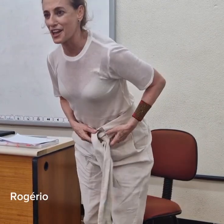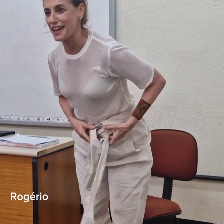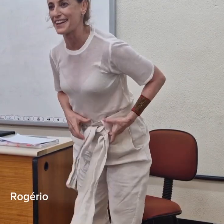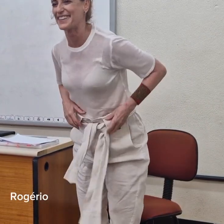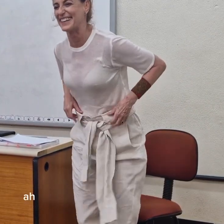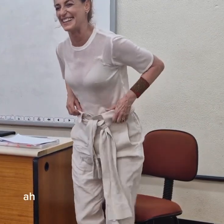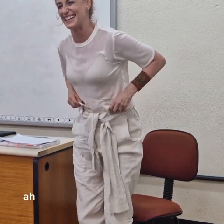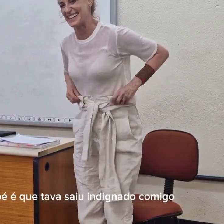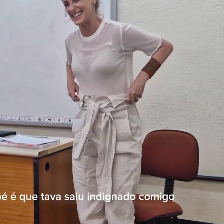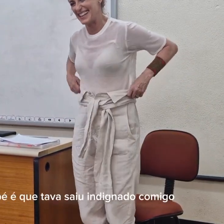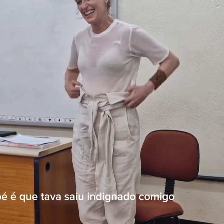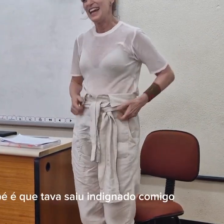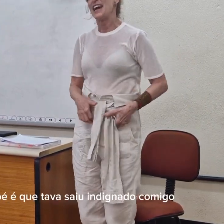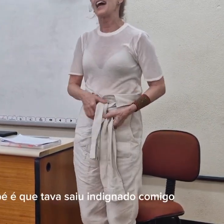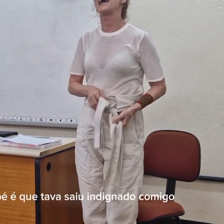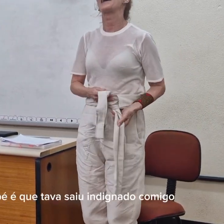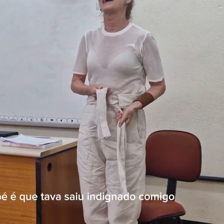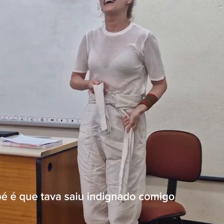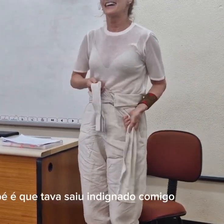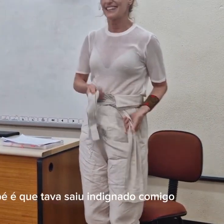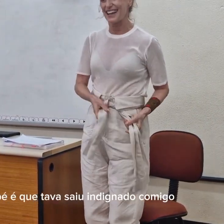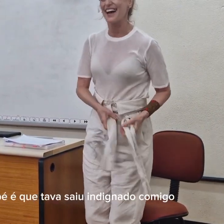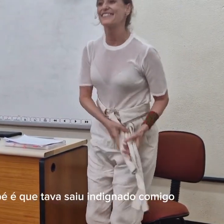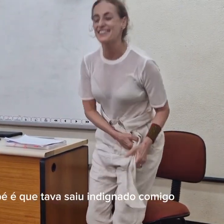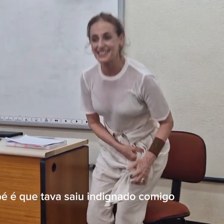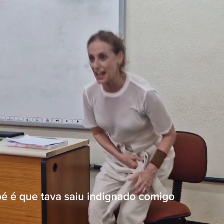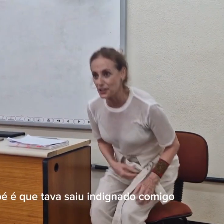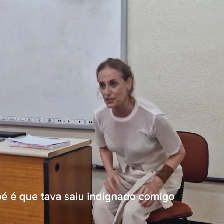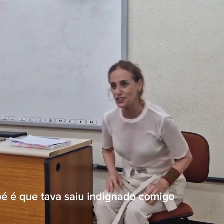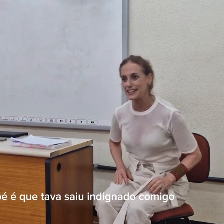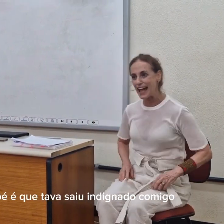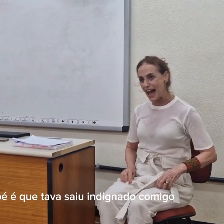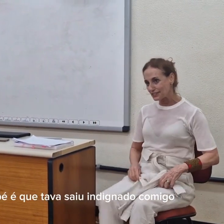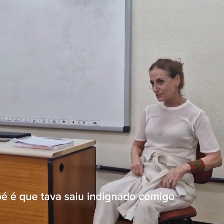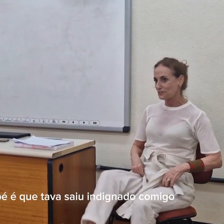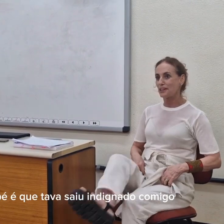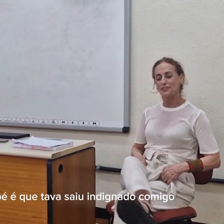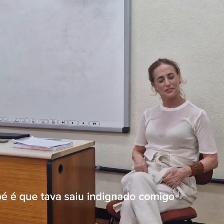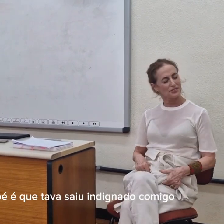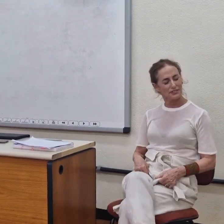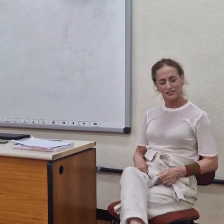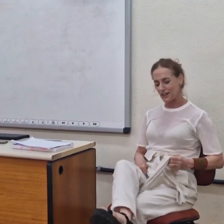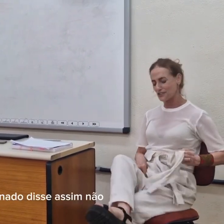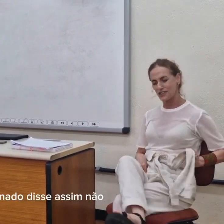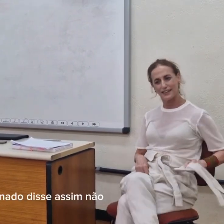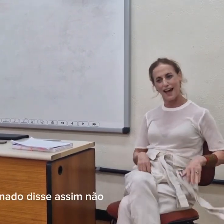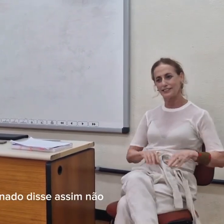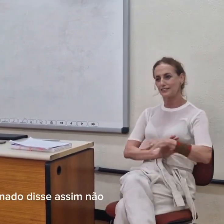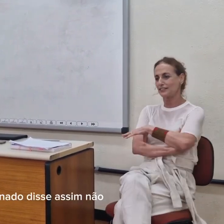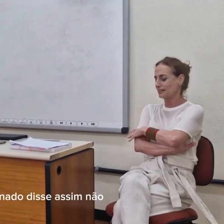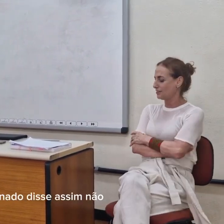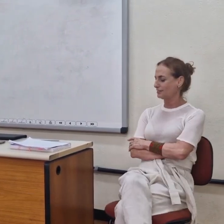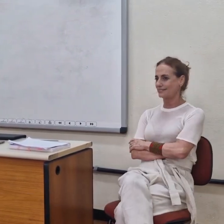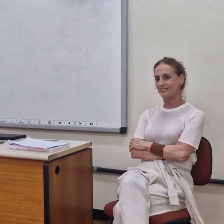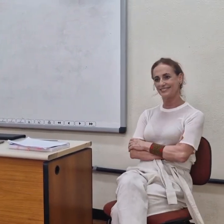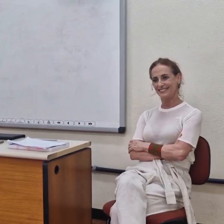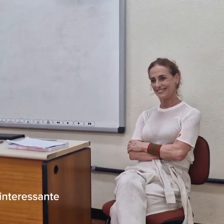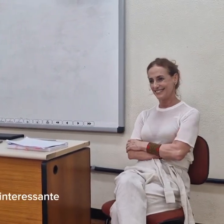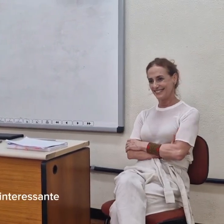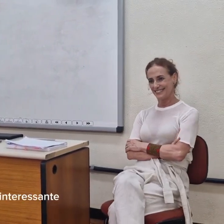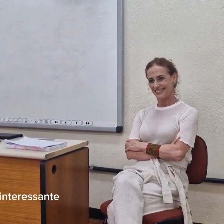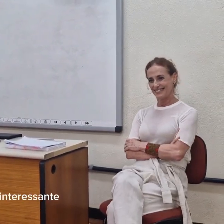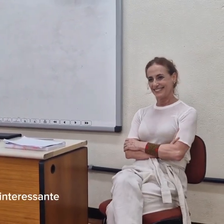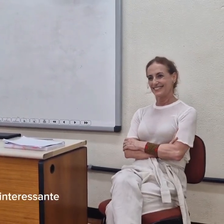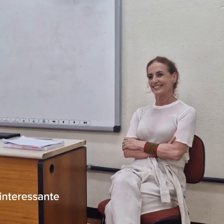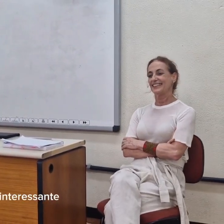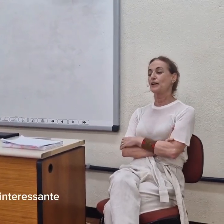mal o Rogério. Ah, que estava entrando no pé. Que tava. Saiu indignado, né? Indignado, assim, não.